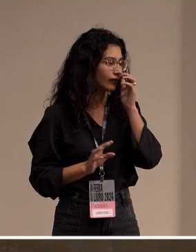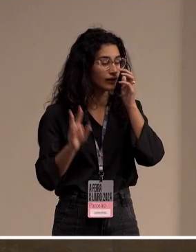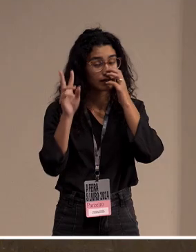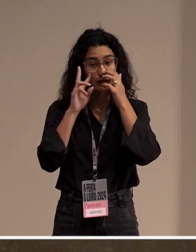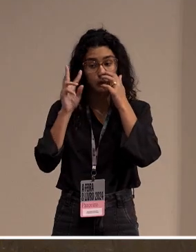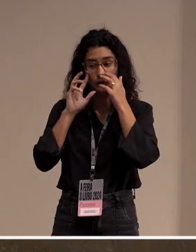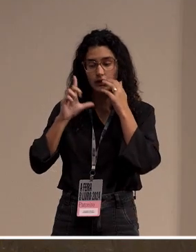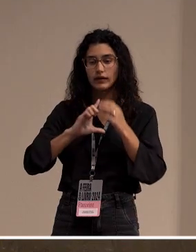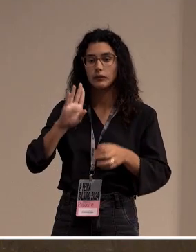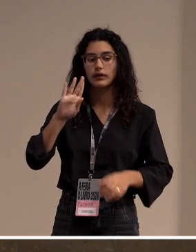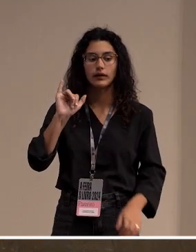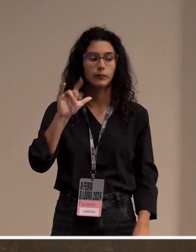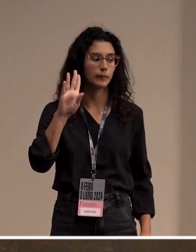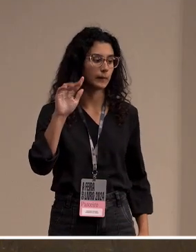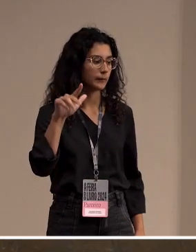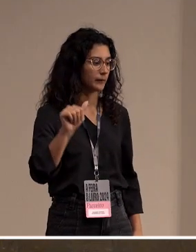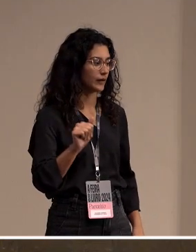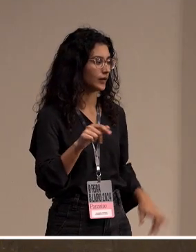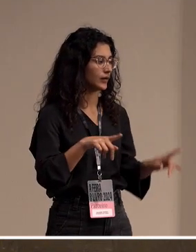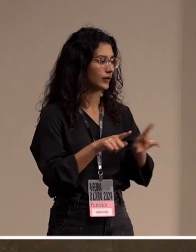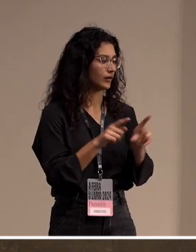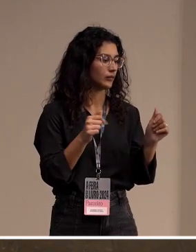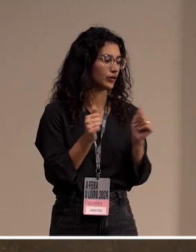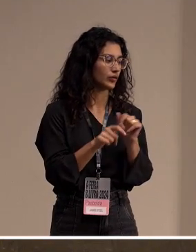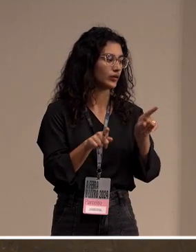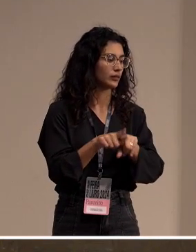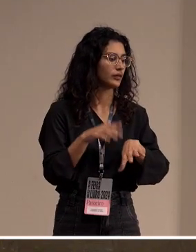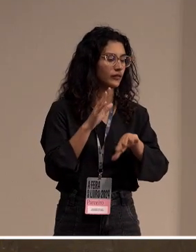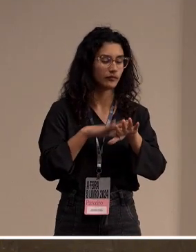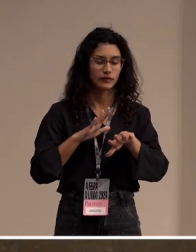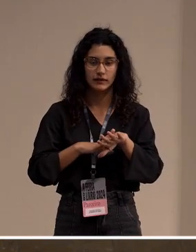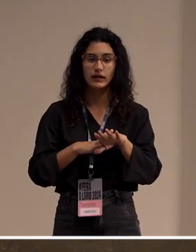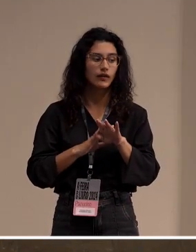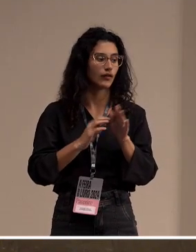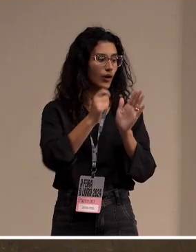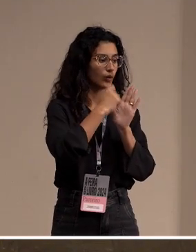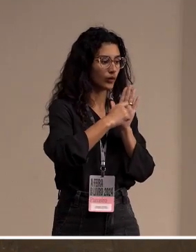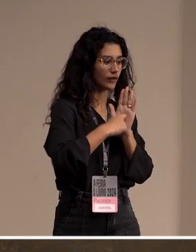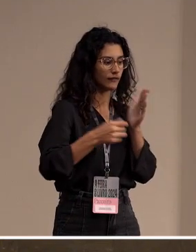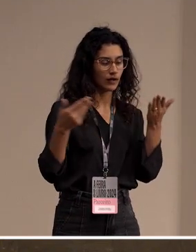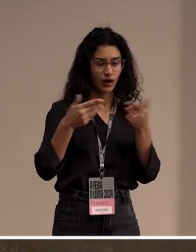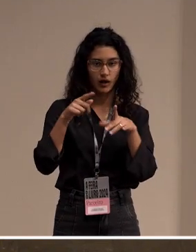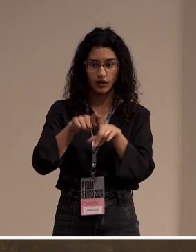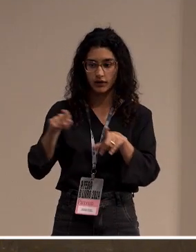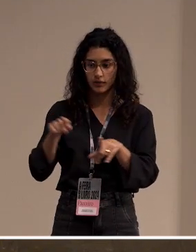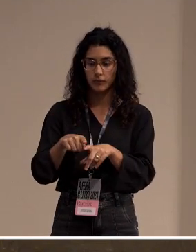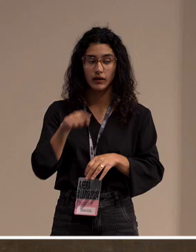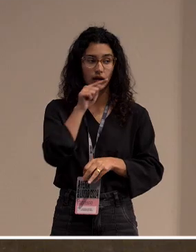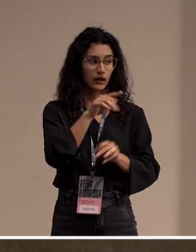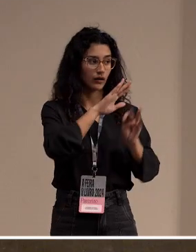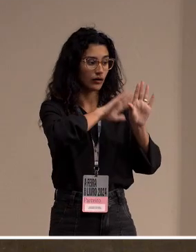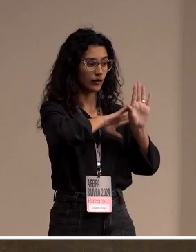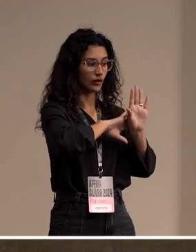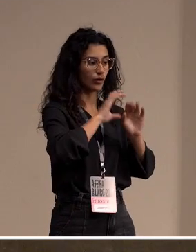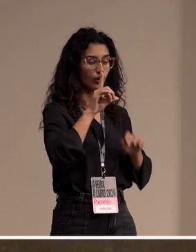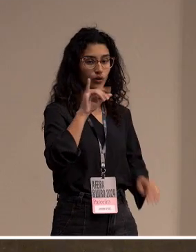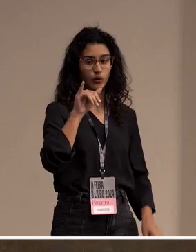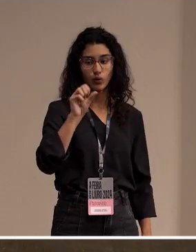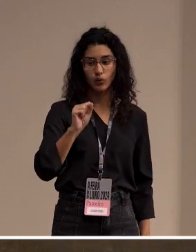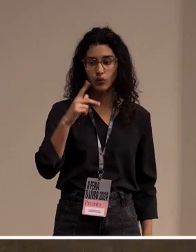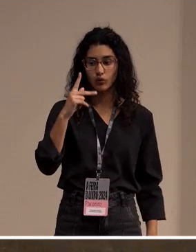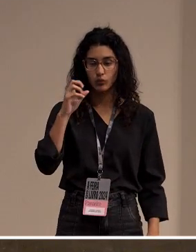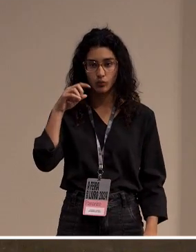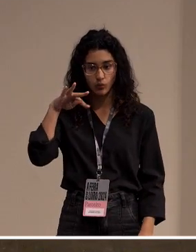Segunda-feira tem mais na Bíblia e o Jabari Yassin vai autografar agora aqui no estande da Dois